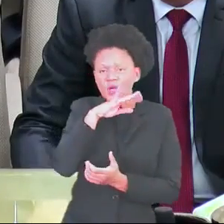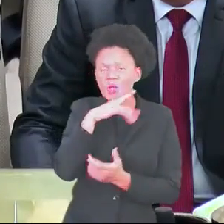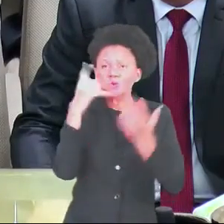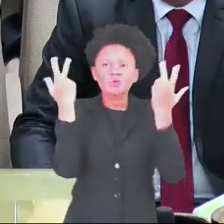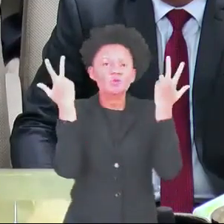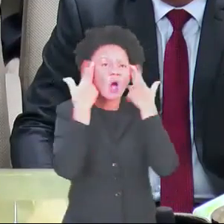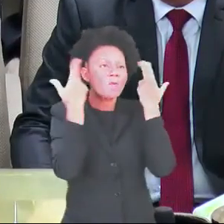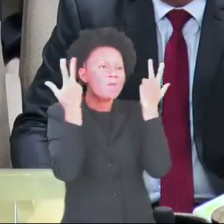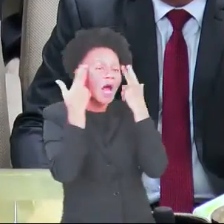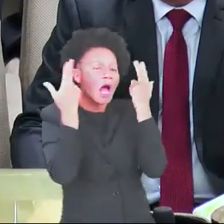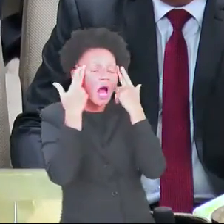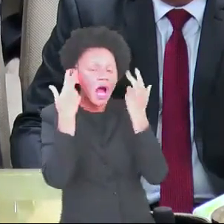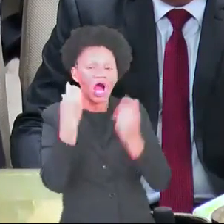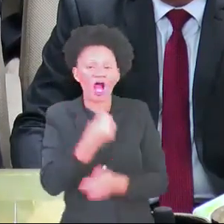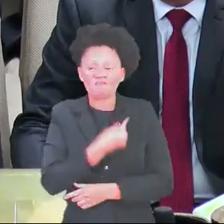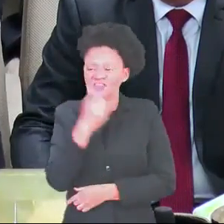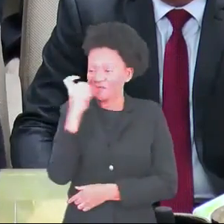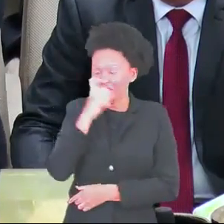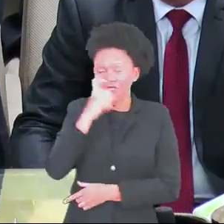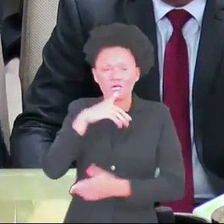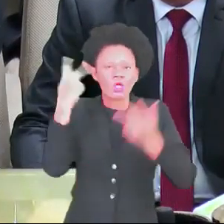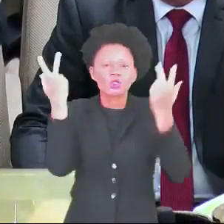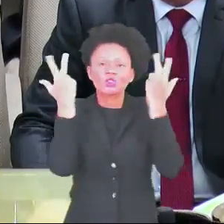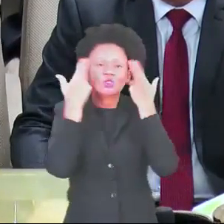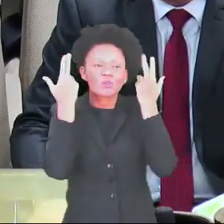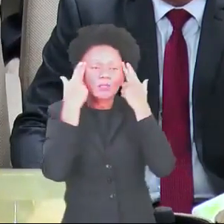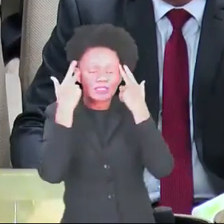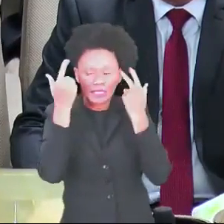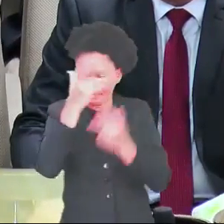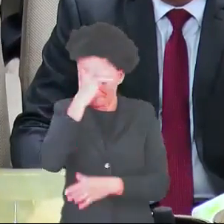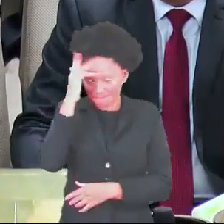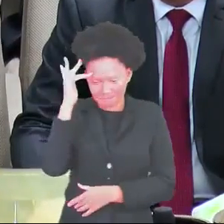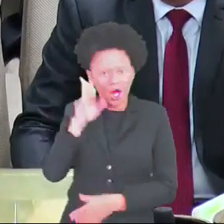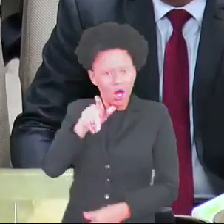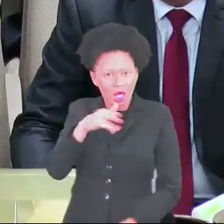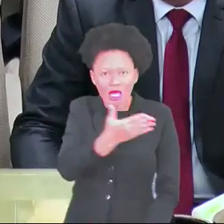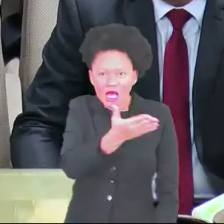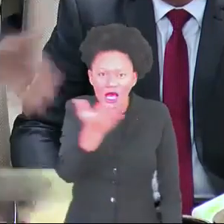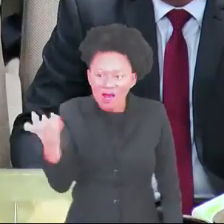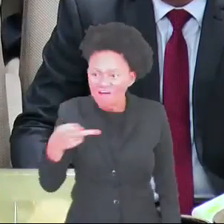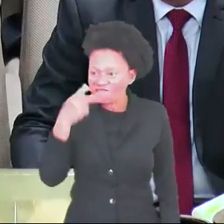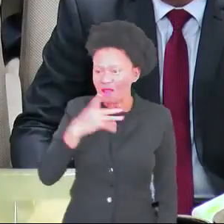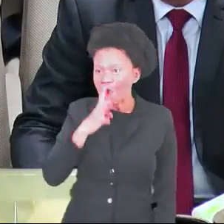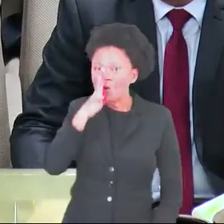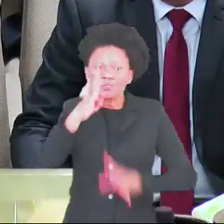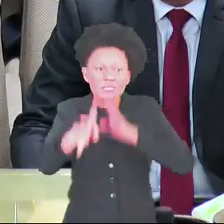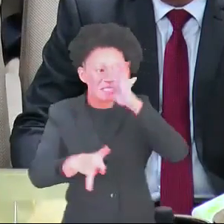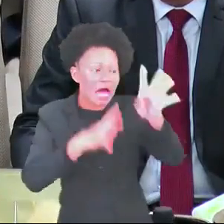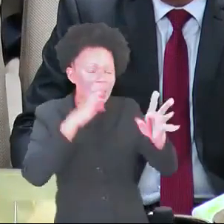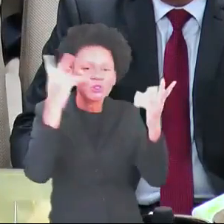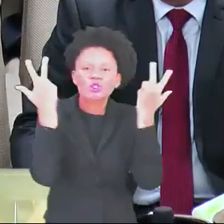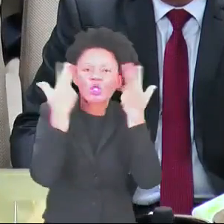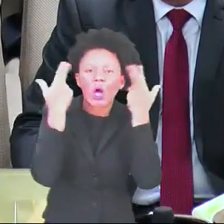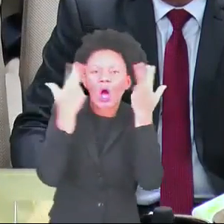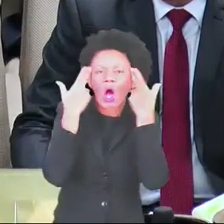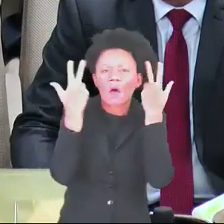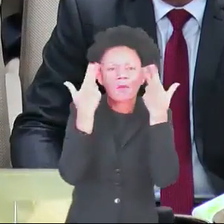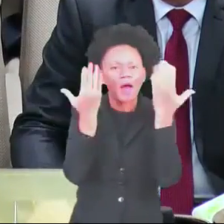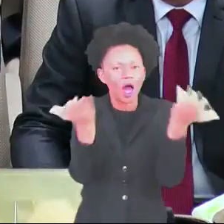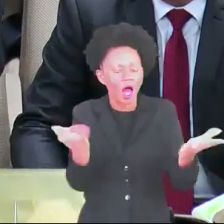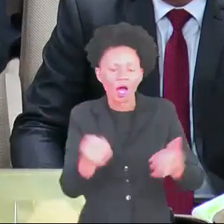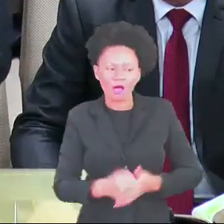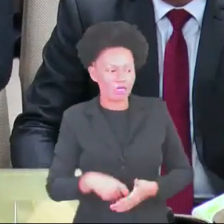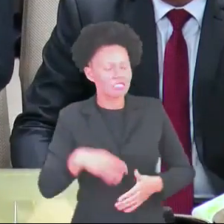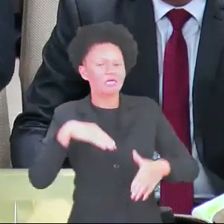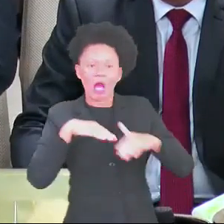gente acostumando com a vida de mentira, tem gente acostumando, meu irmão, em falar mal dos outros, Tem gente acostumando, meu